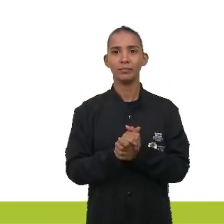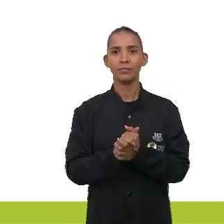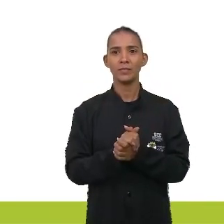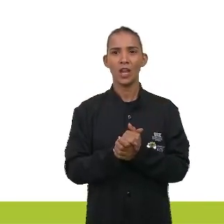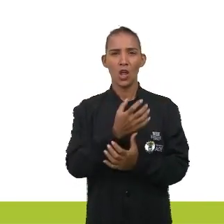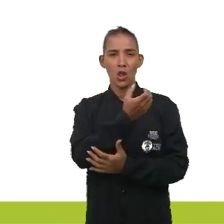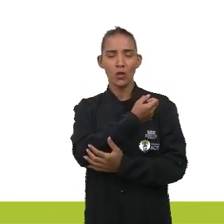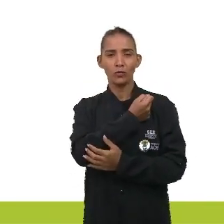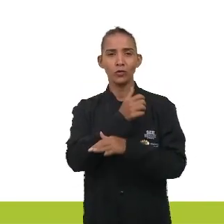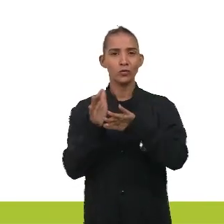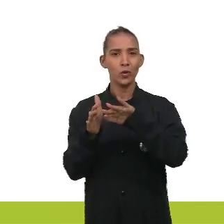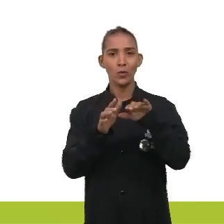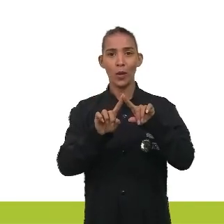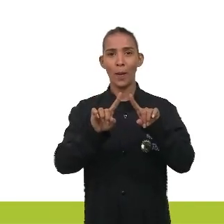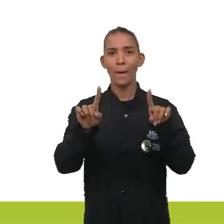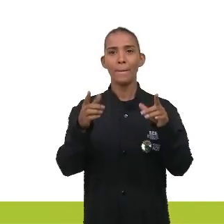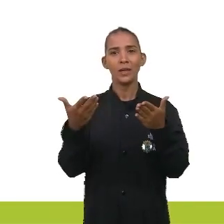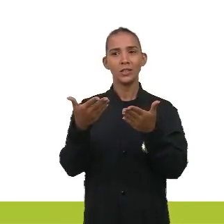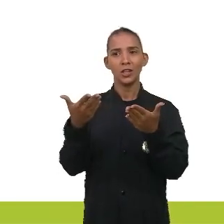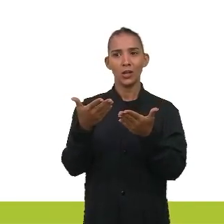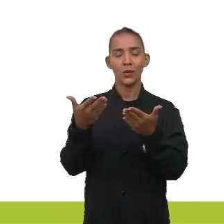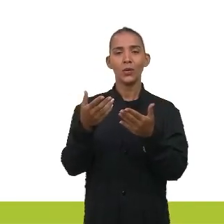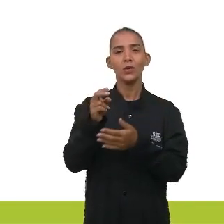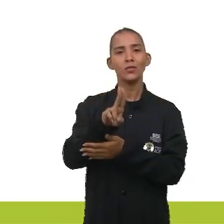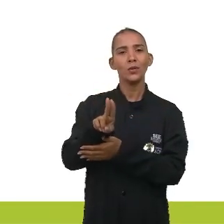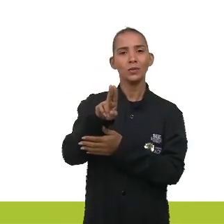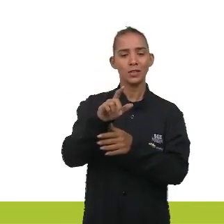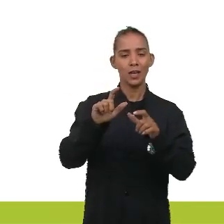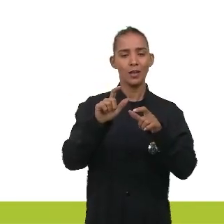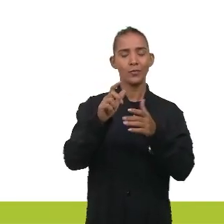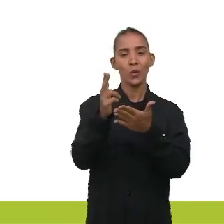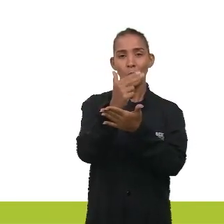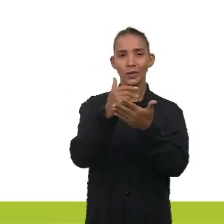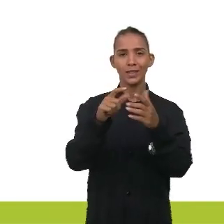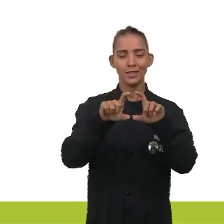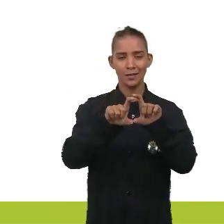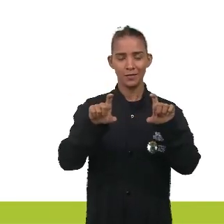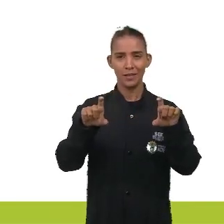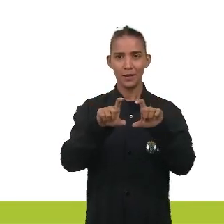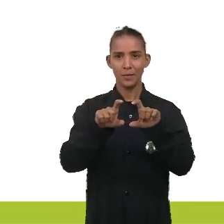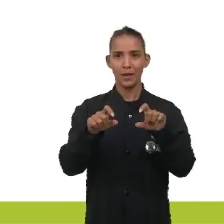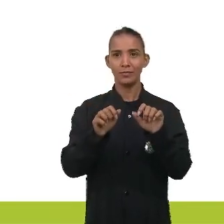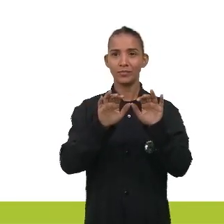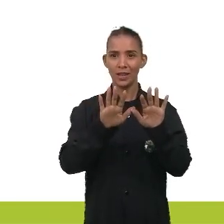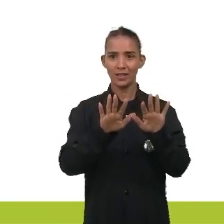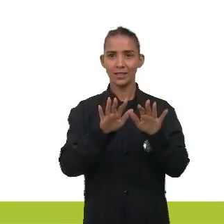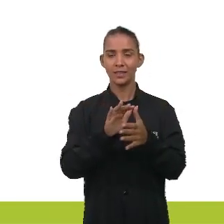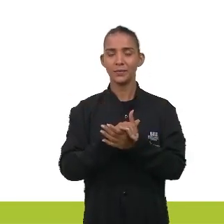para representar as barras de chocolates. Da seguinte maneira.